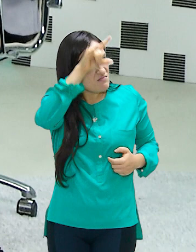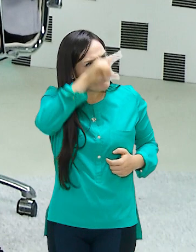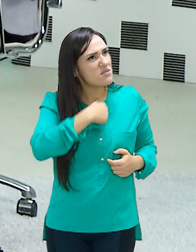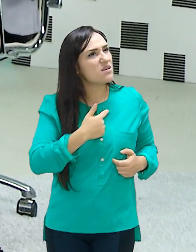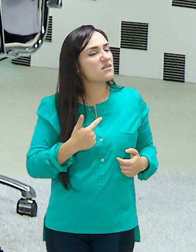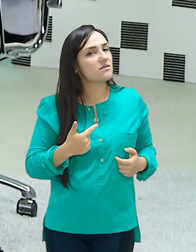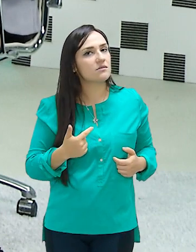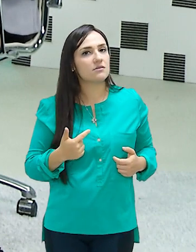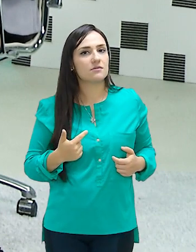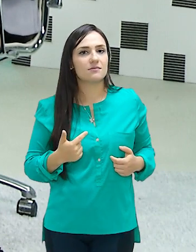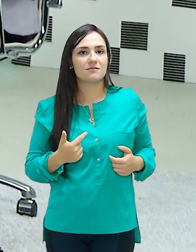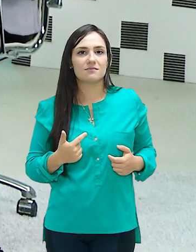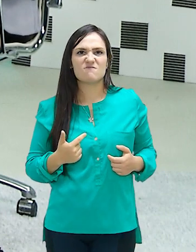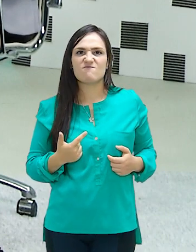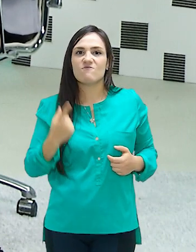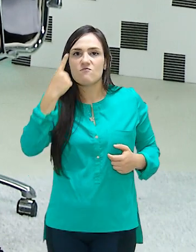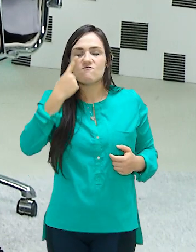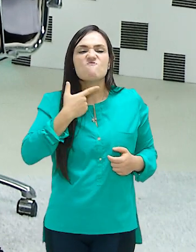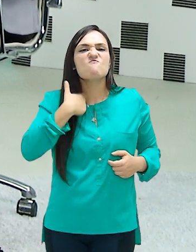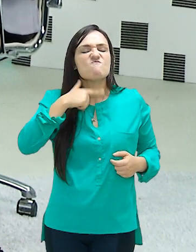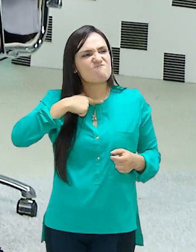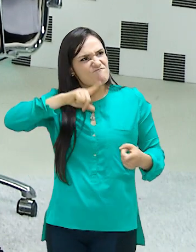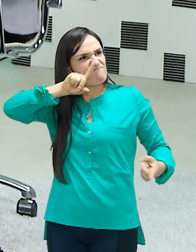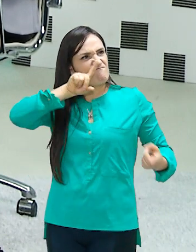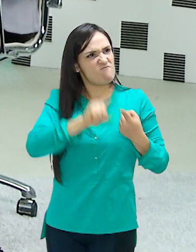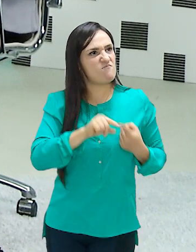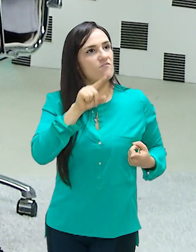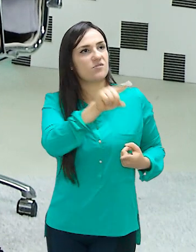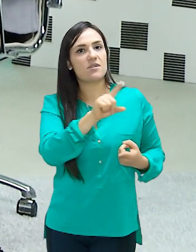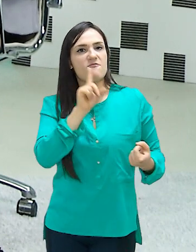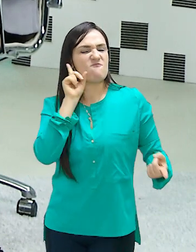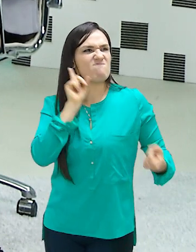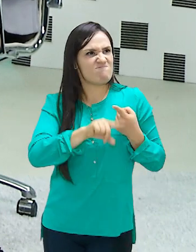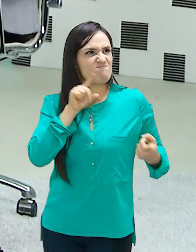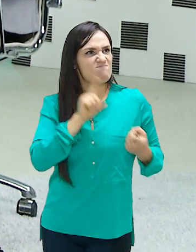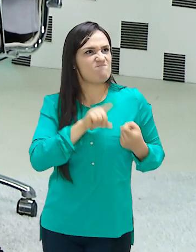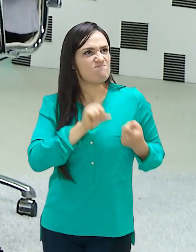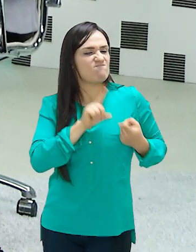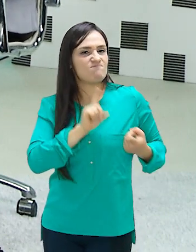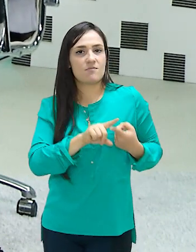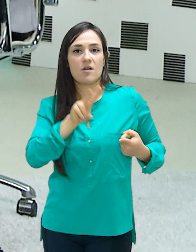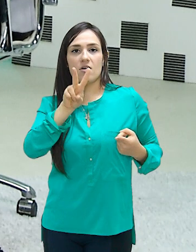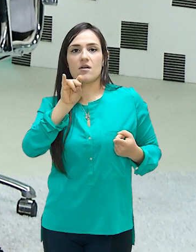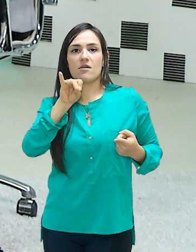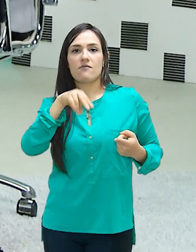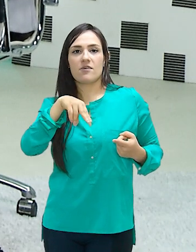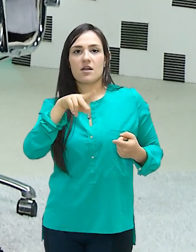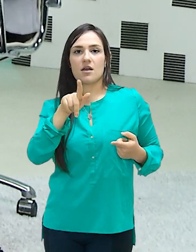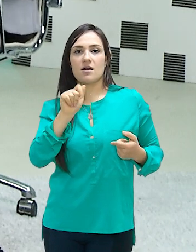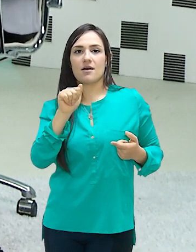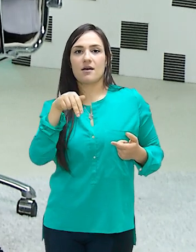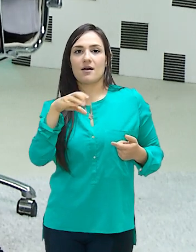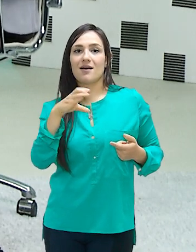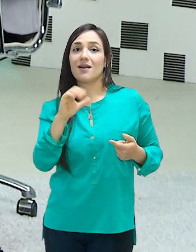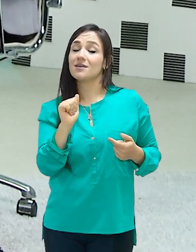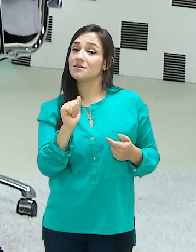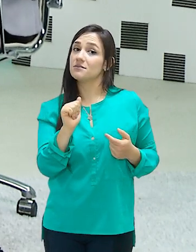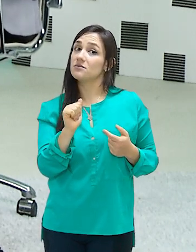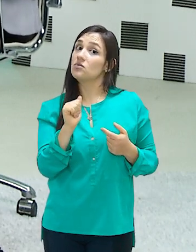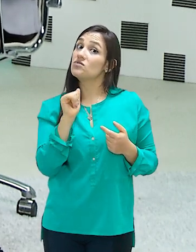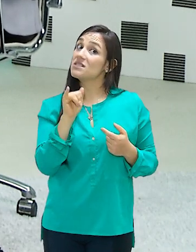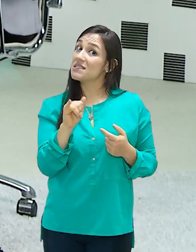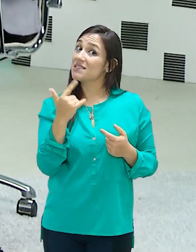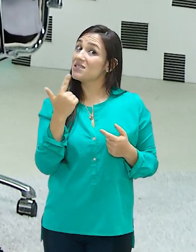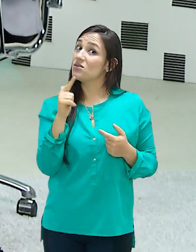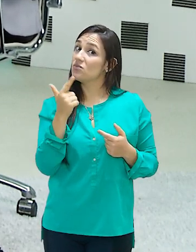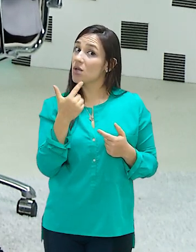causa um sentimento de vingança. E se isso não for trabalhado adequadamente, esse processo